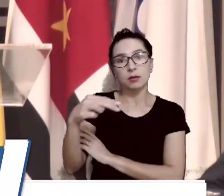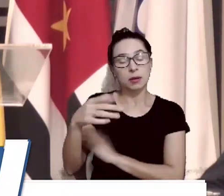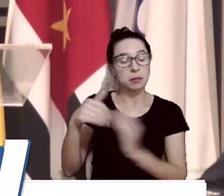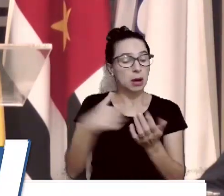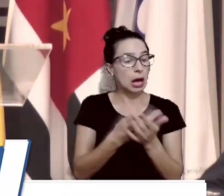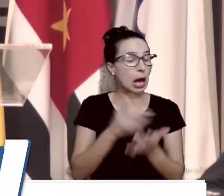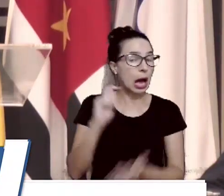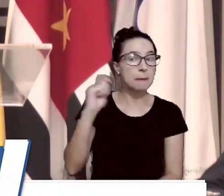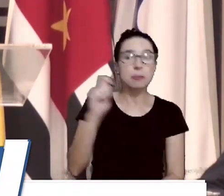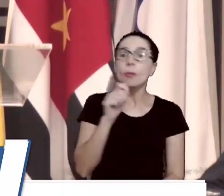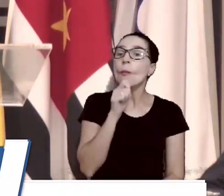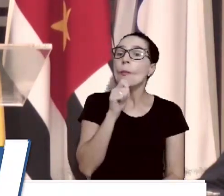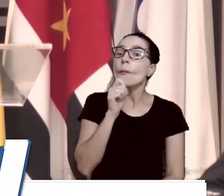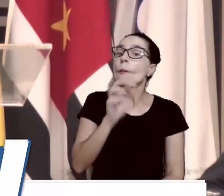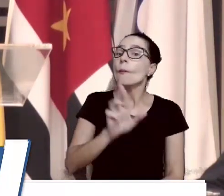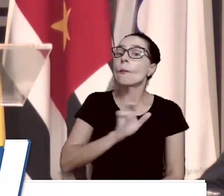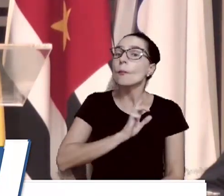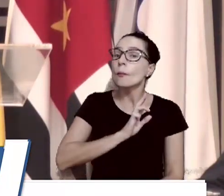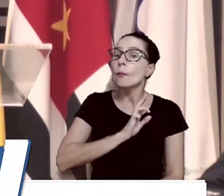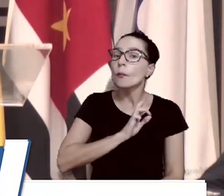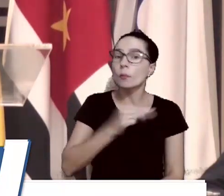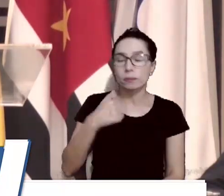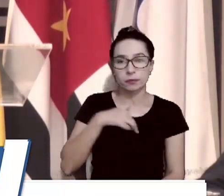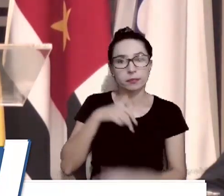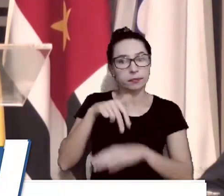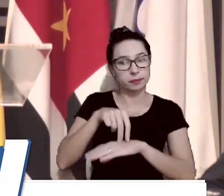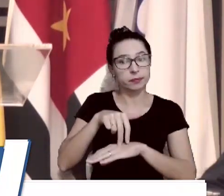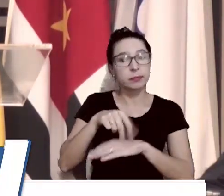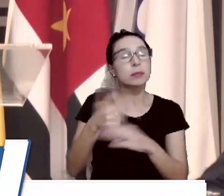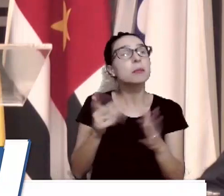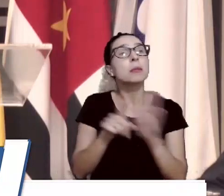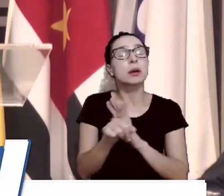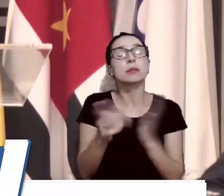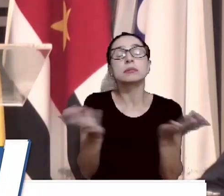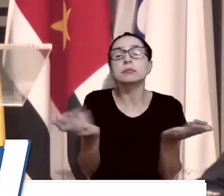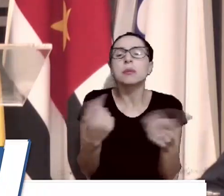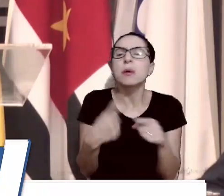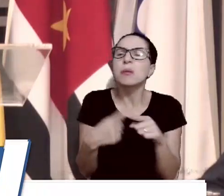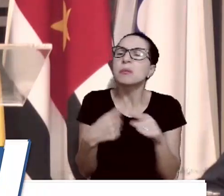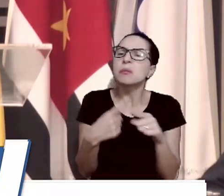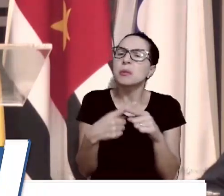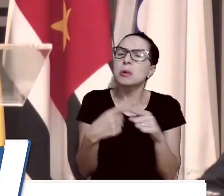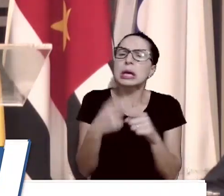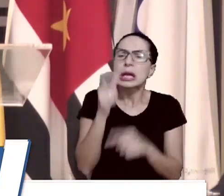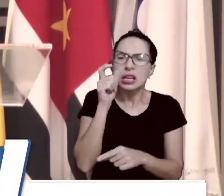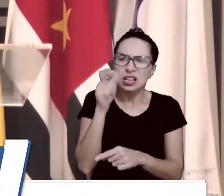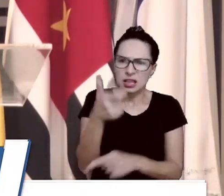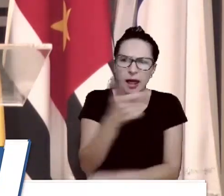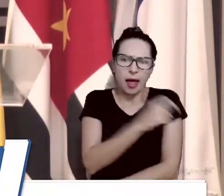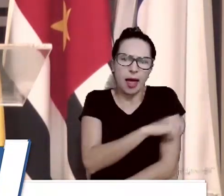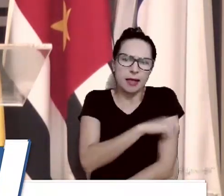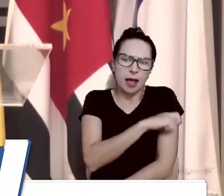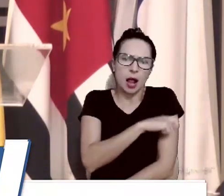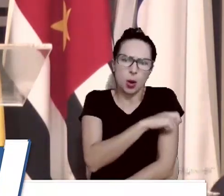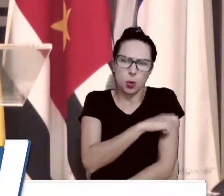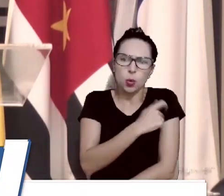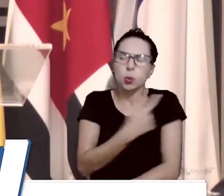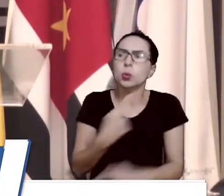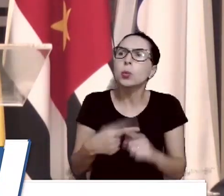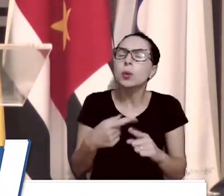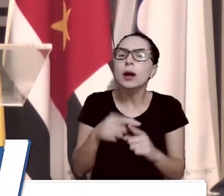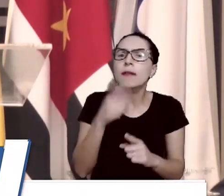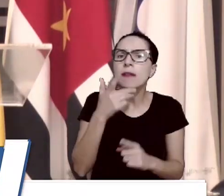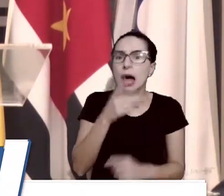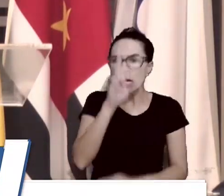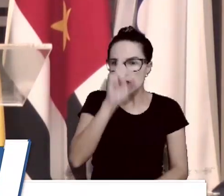foi respondido. Então, a gente está aqui na tribuna para questionar. Por que, quando é de interesse de estudante, por que quando a gente está falando do direito dos